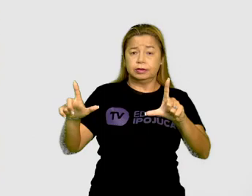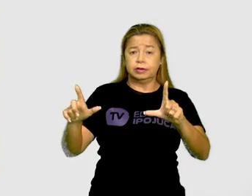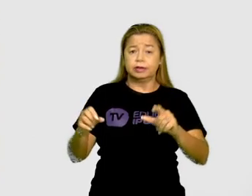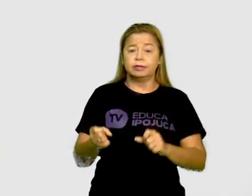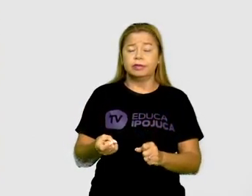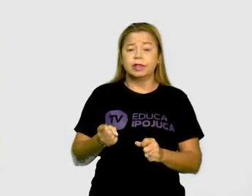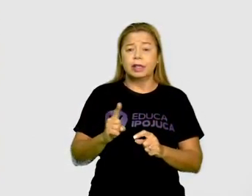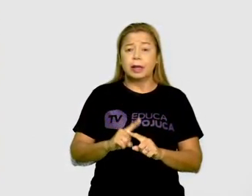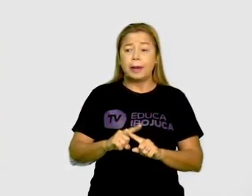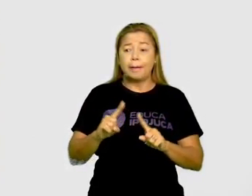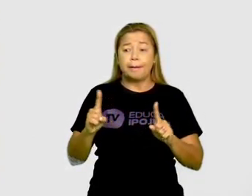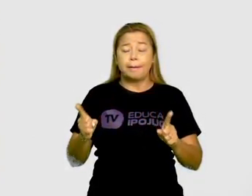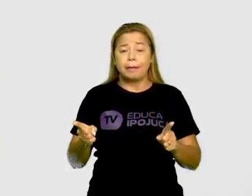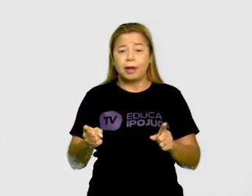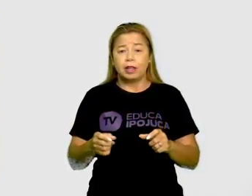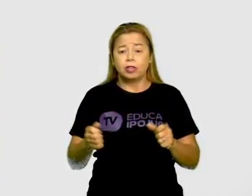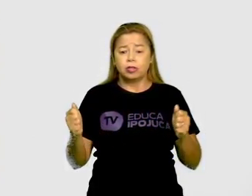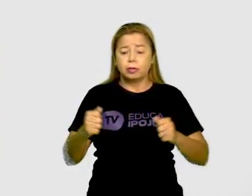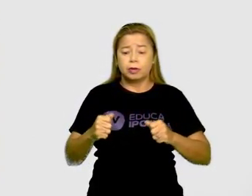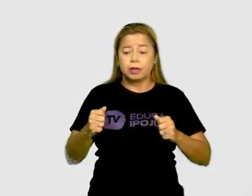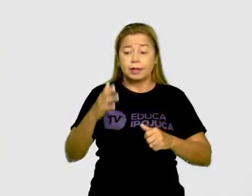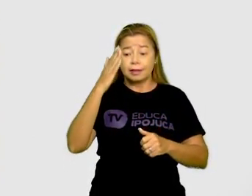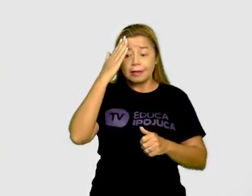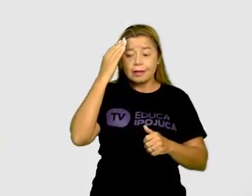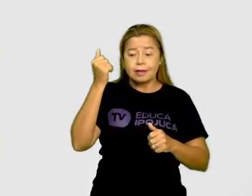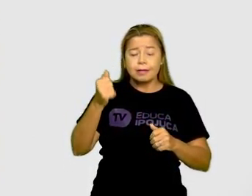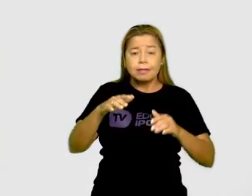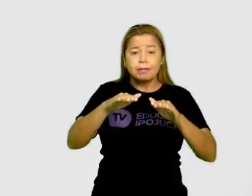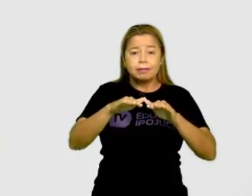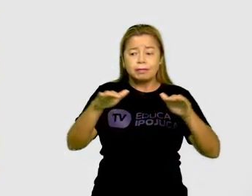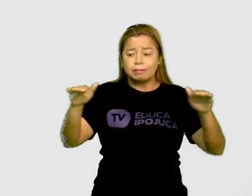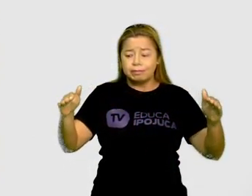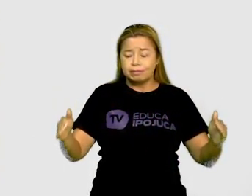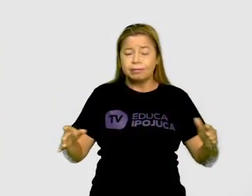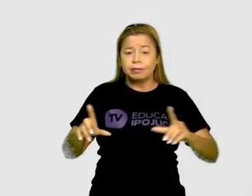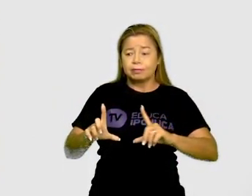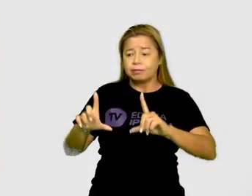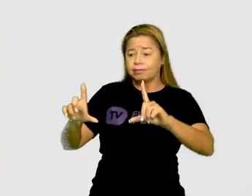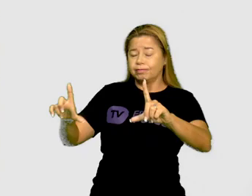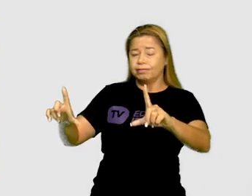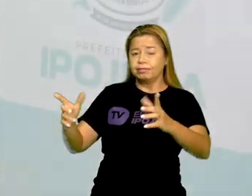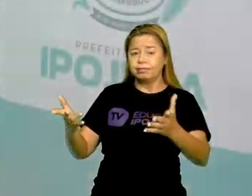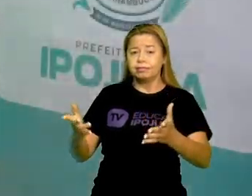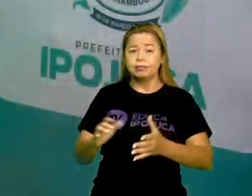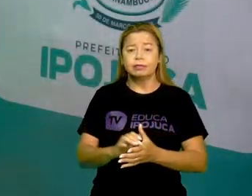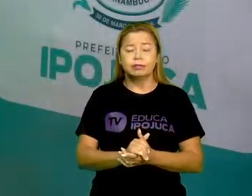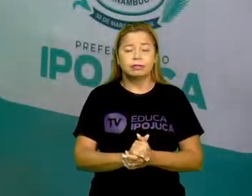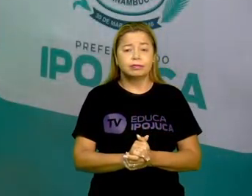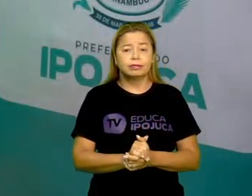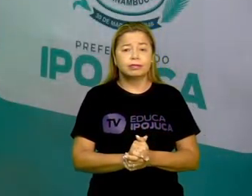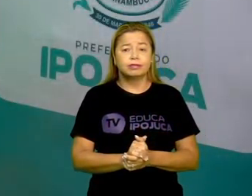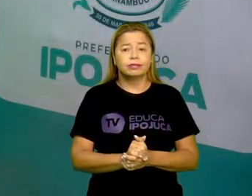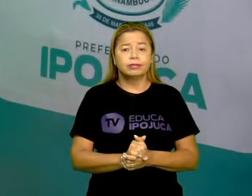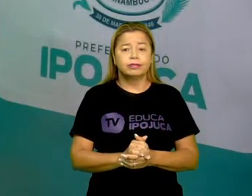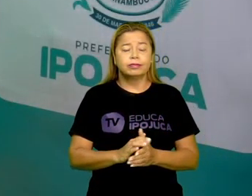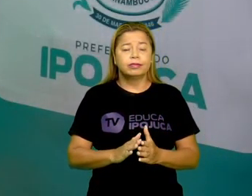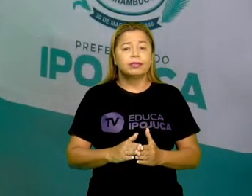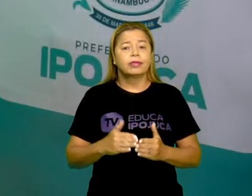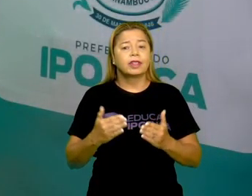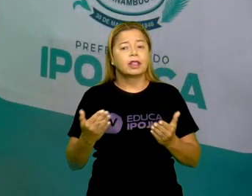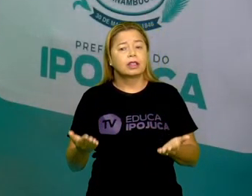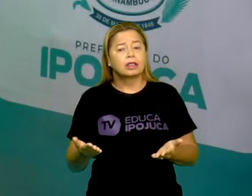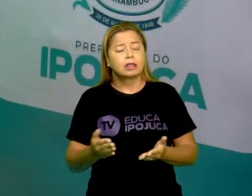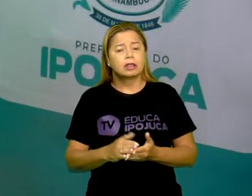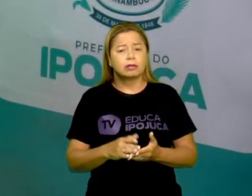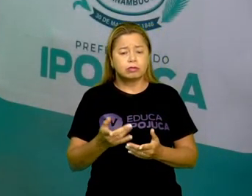colocar qualquer TV de qualquer tamanho. Tem um tamanho adequado. Pois é. E essa unidade de medida